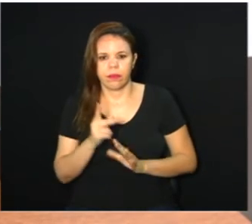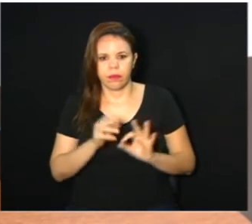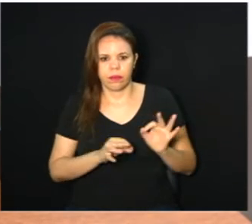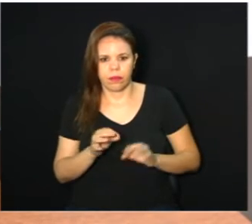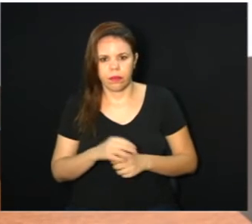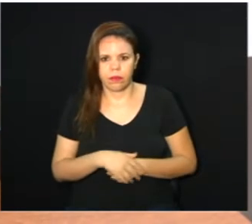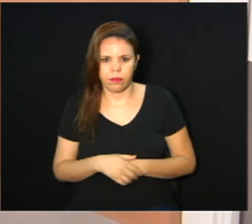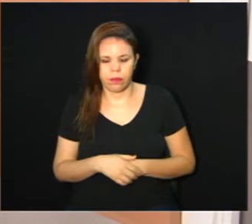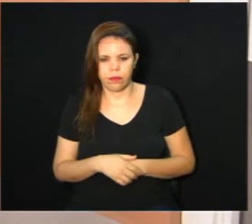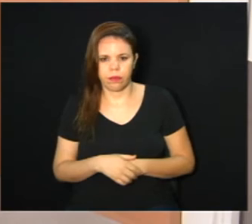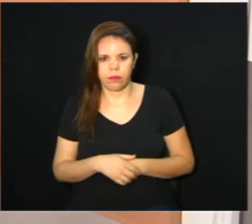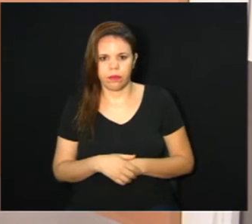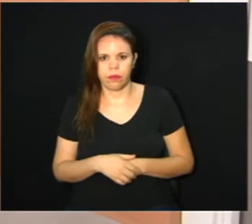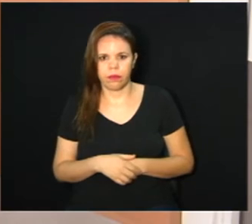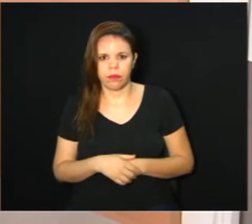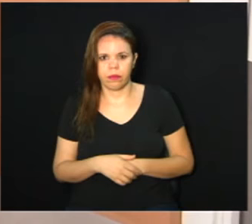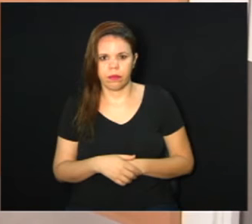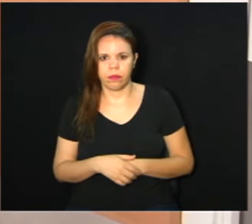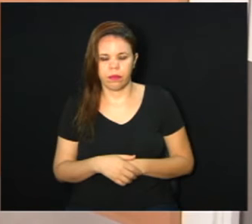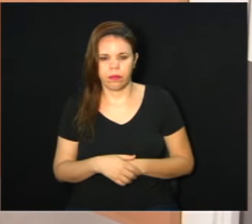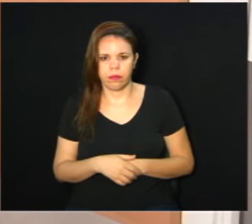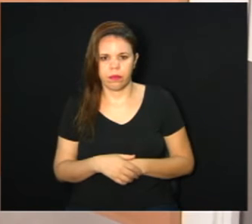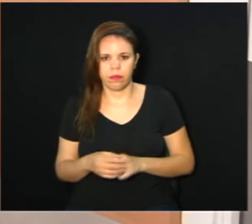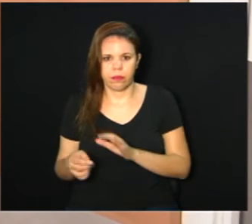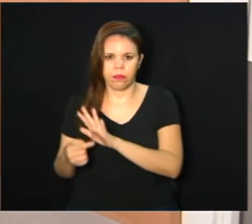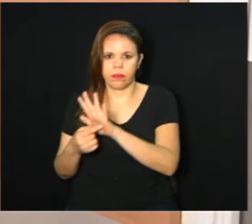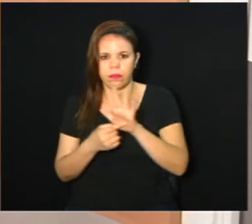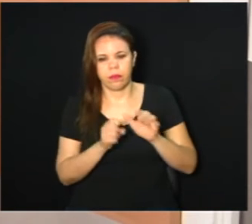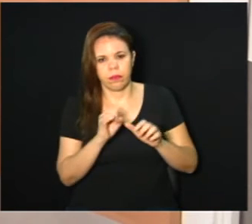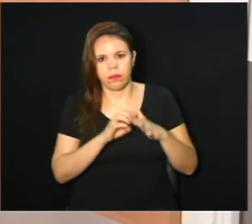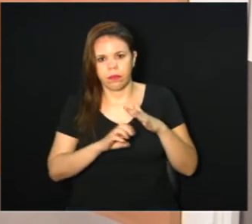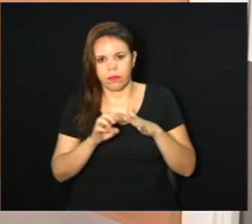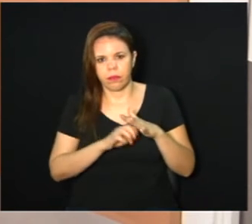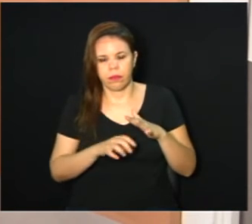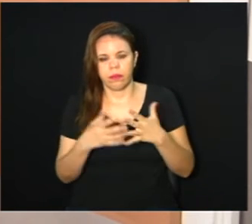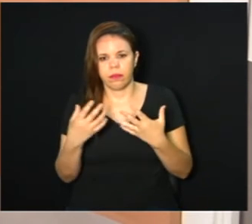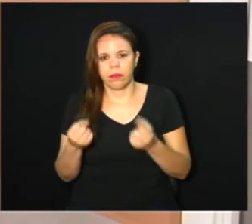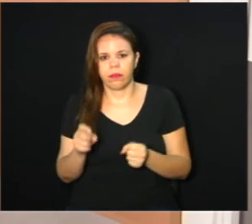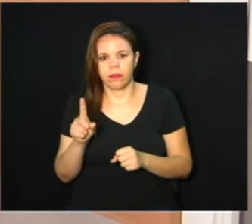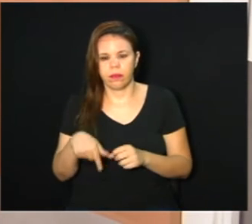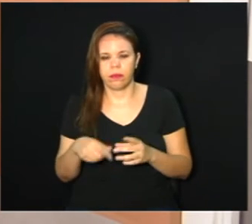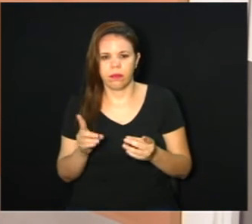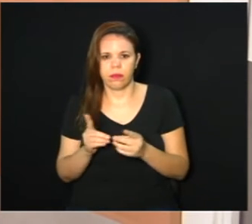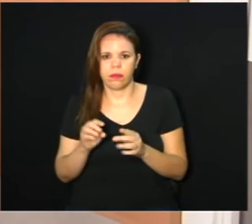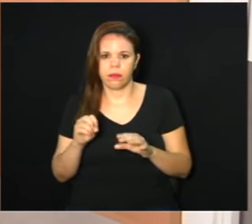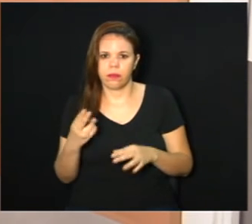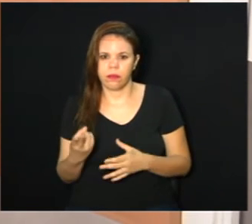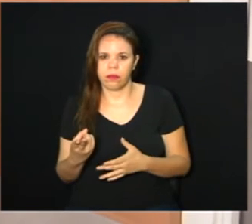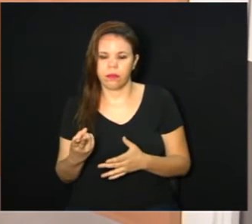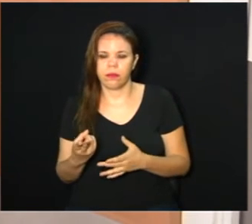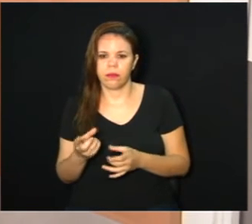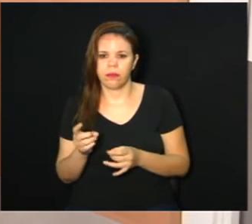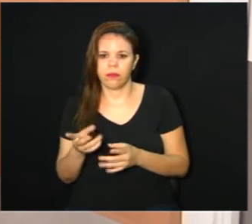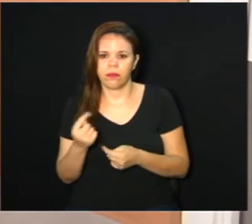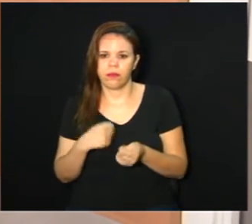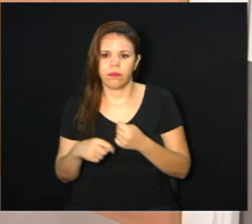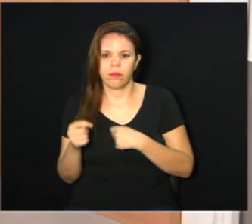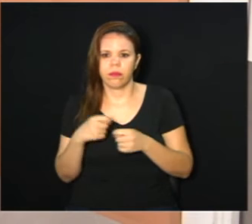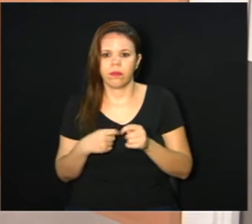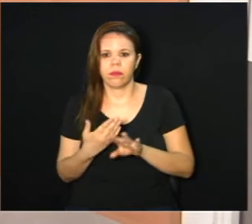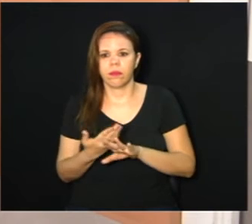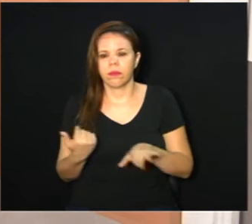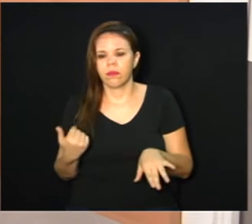regulamentação para sinalizar se a distribuidora assumiria, por exemplo, esse tipo de serviço ou seria vendido como um serviço à